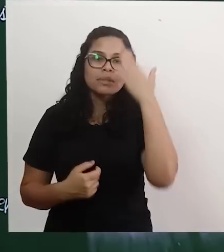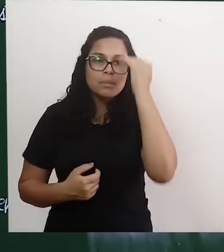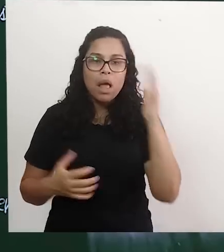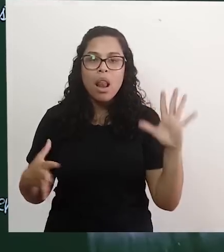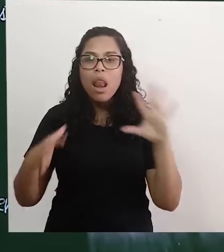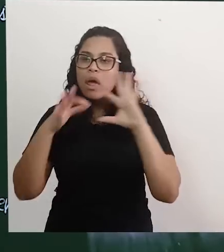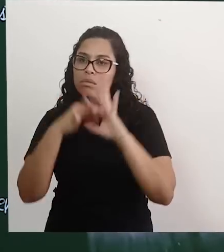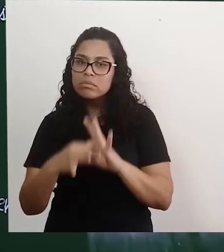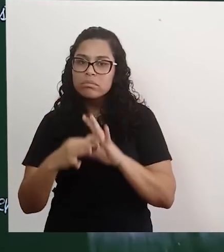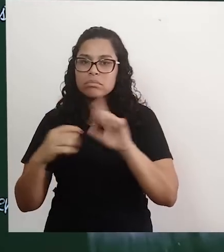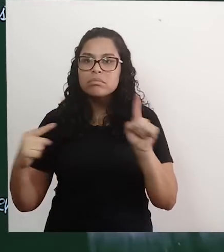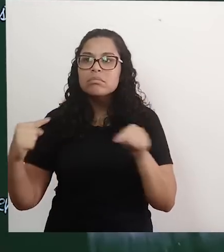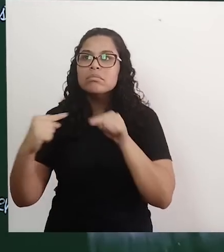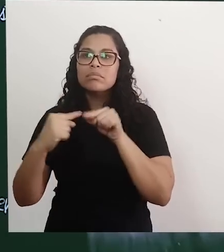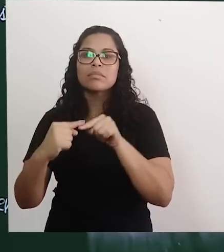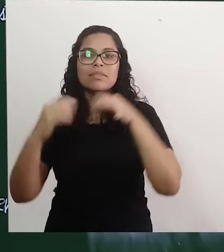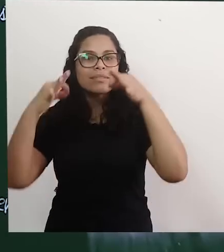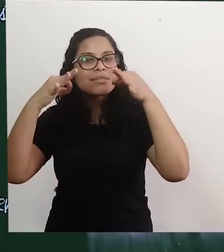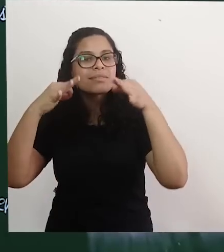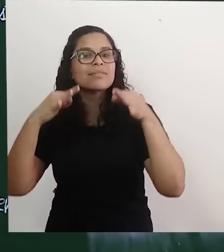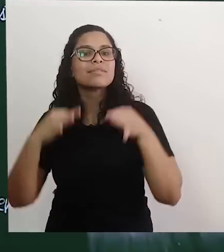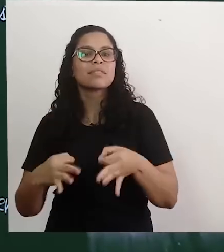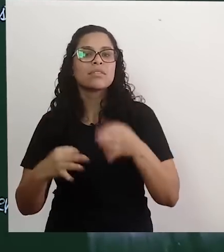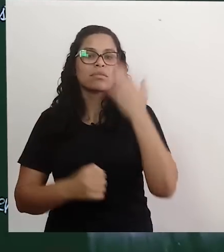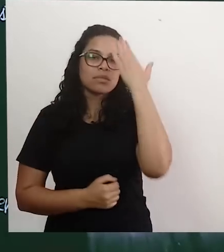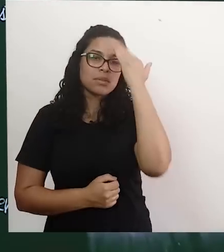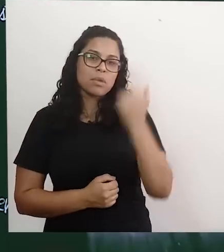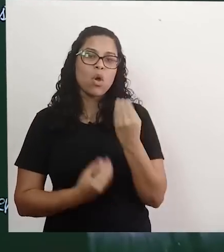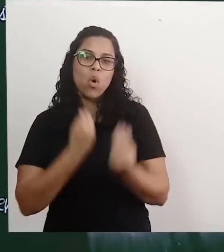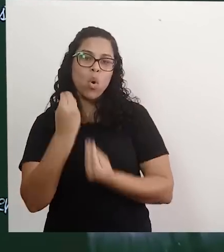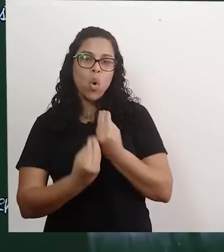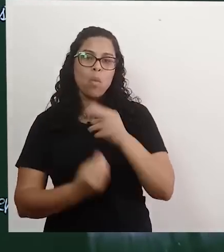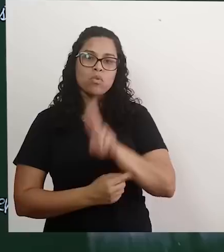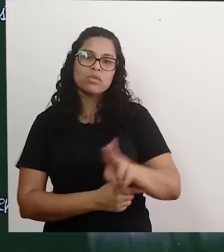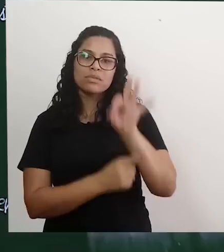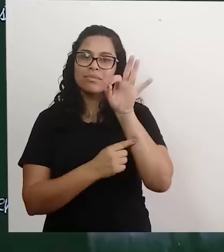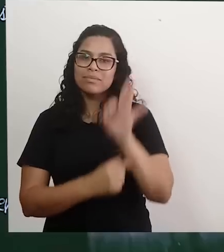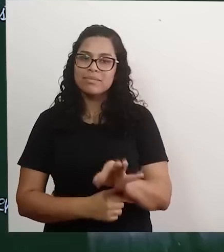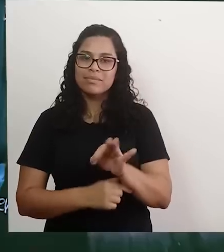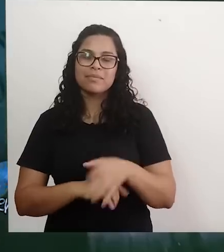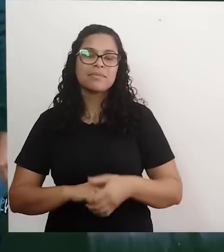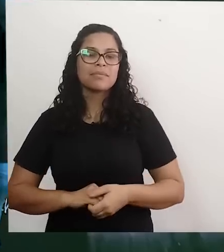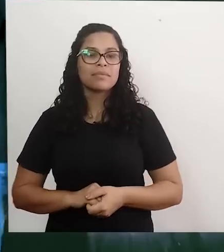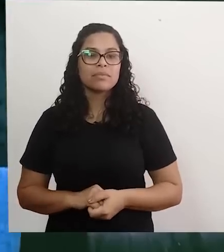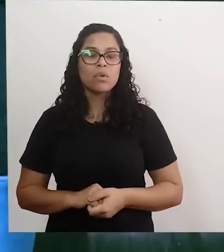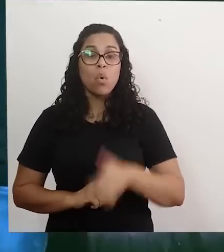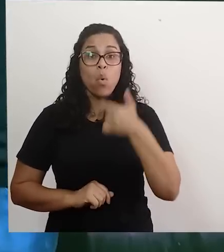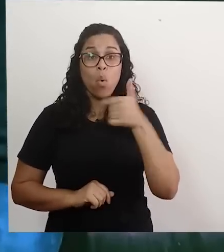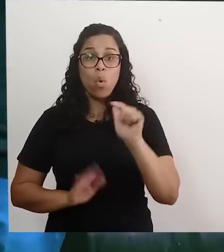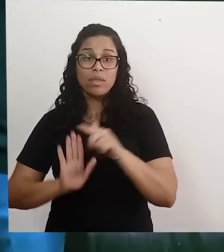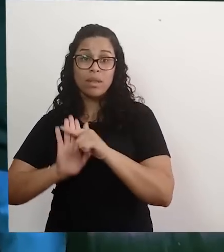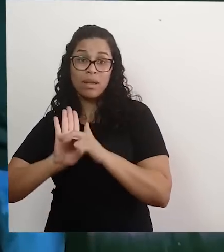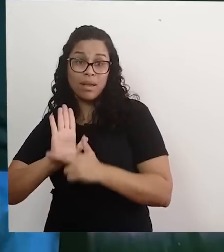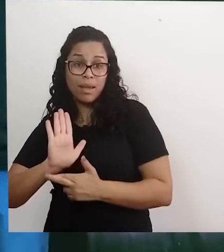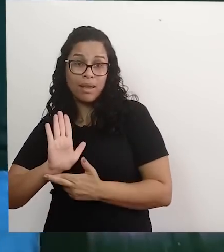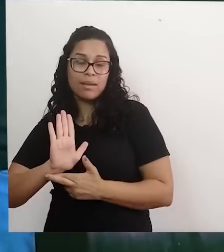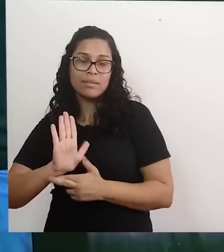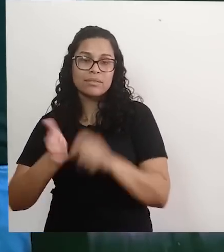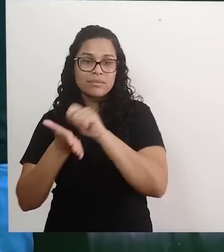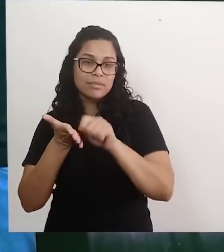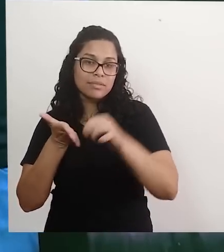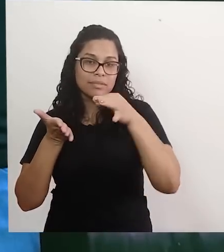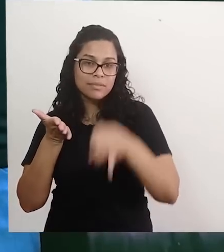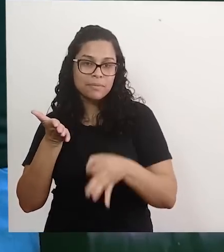forma vai ficar fácil você conseguir reconhecer o uso correto do mal com U ou do mal com L. Vamos ver agora outra questão ortográfica bem delicada, que é o uso